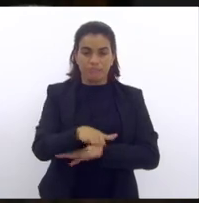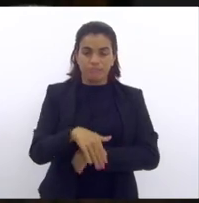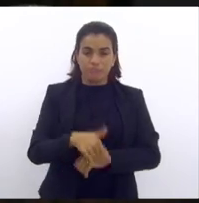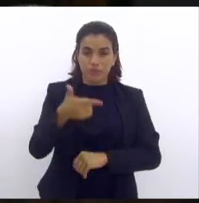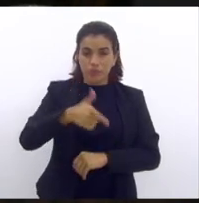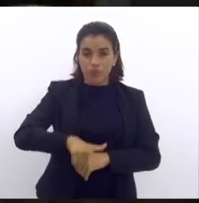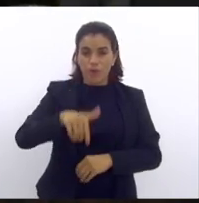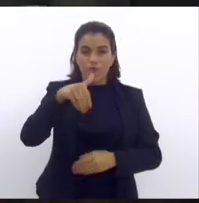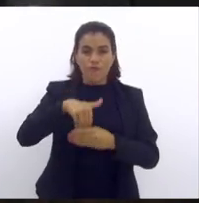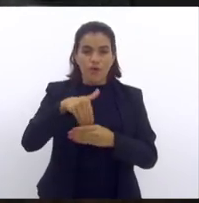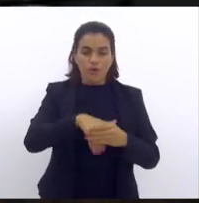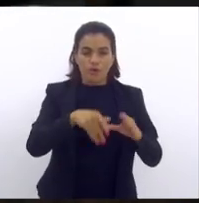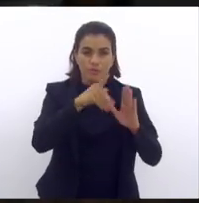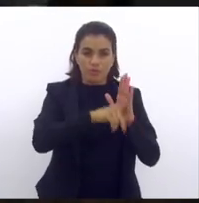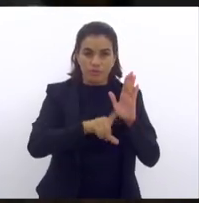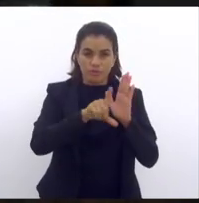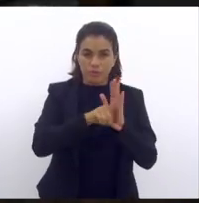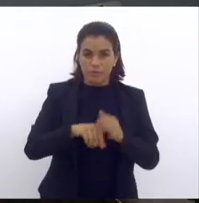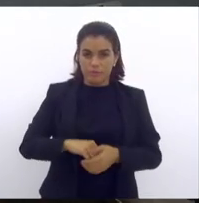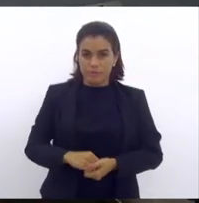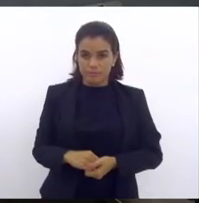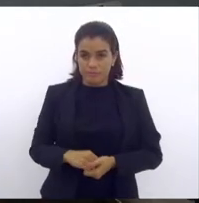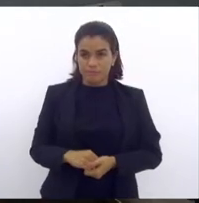dia. Está suspensa a sessão. o som, som, Obrigado.